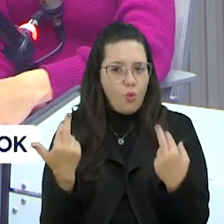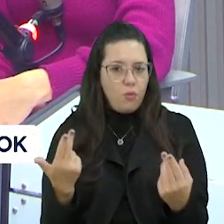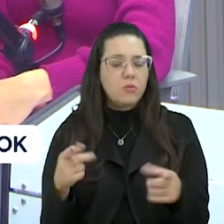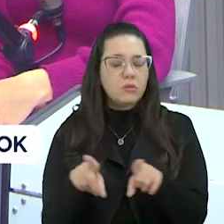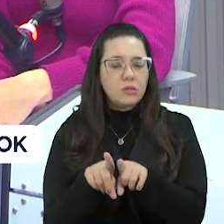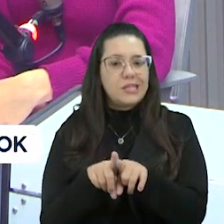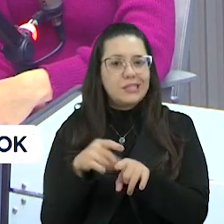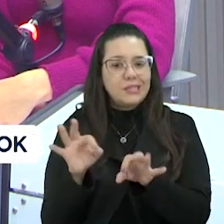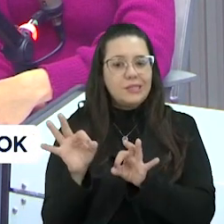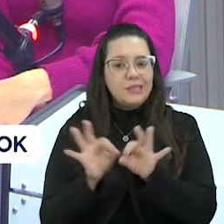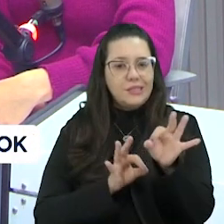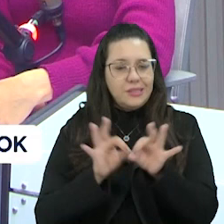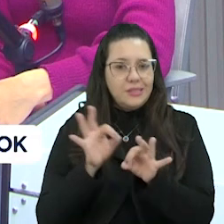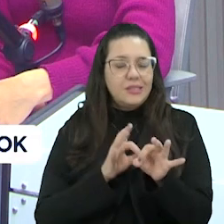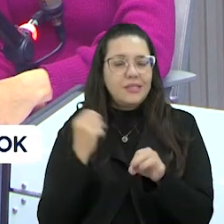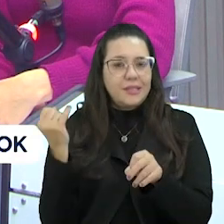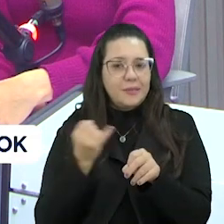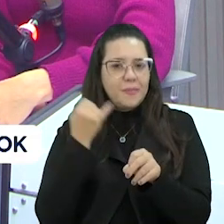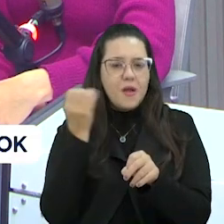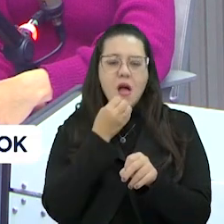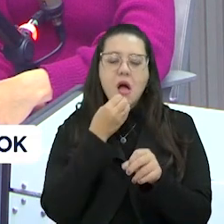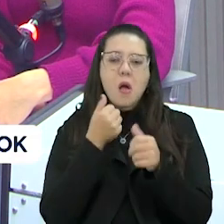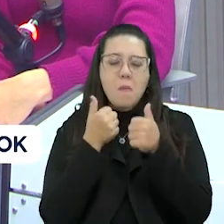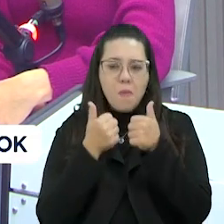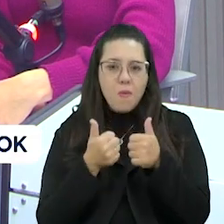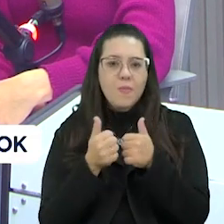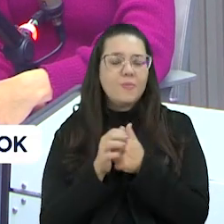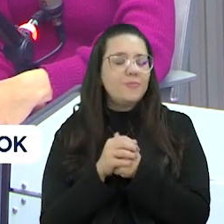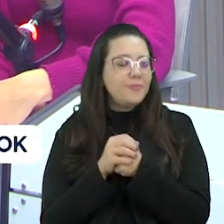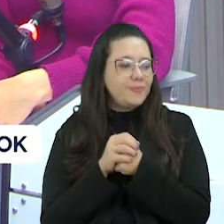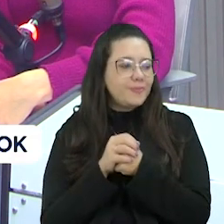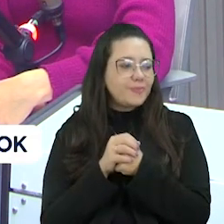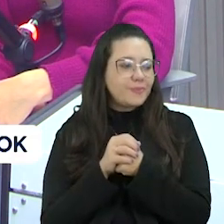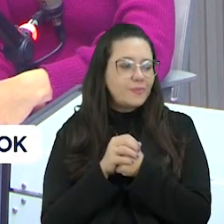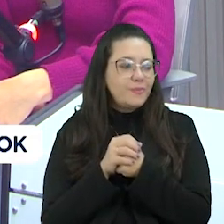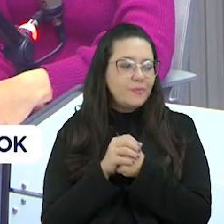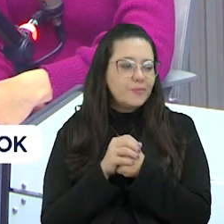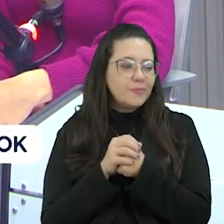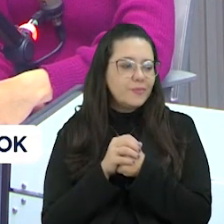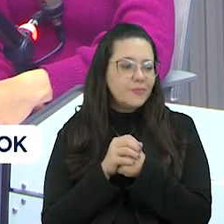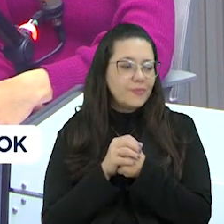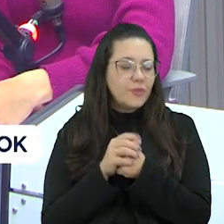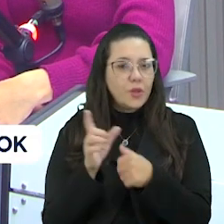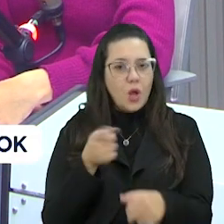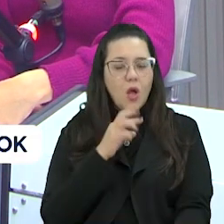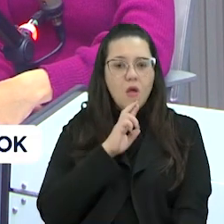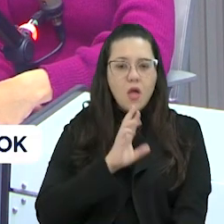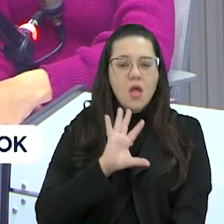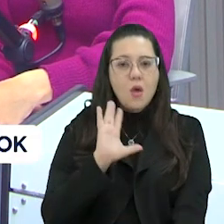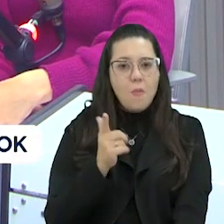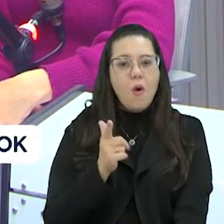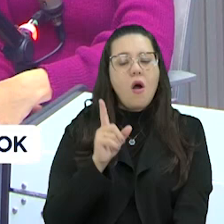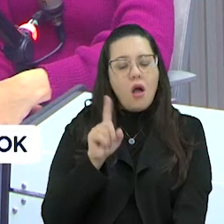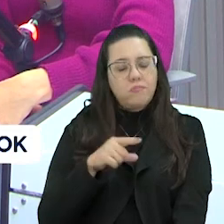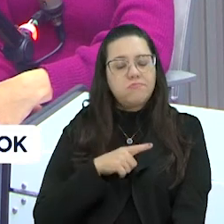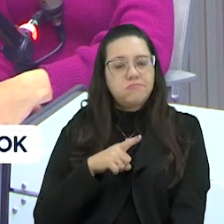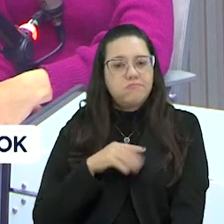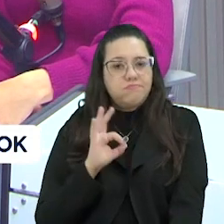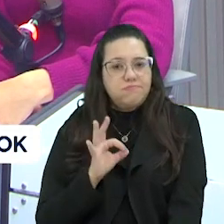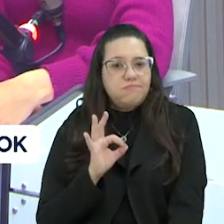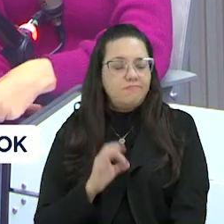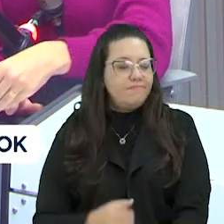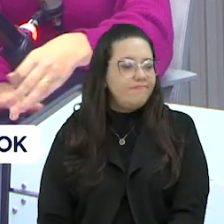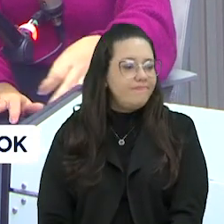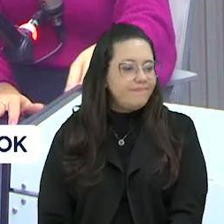esse programa aí é muito bom, é um excelente programa. A gente está tendo uma resposta muito positiva nessa questão. Muito